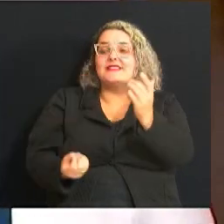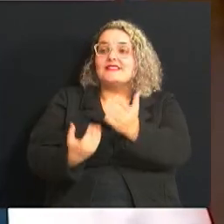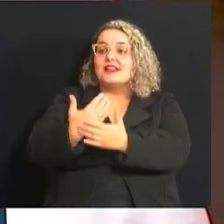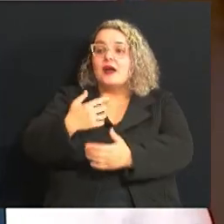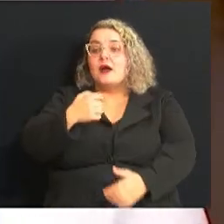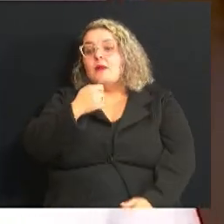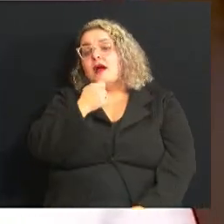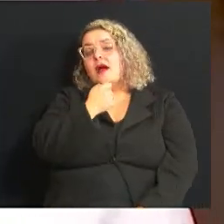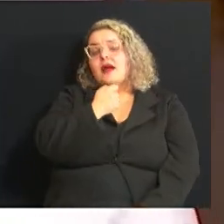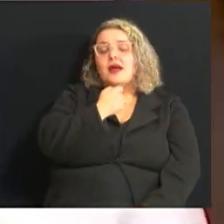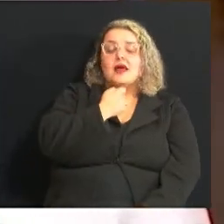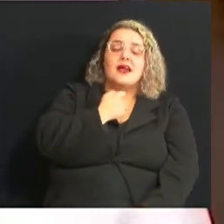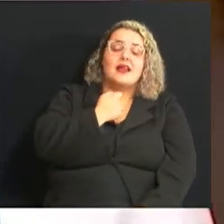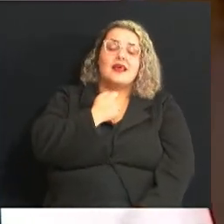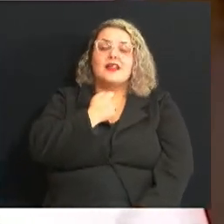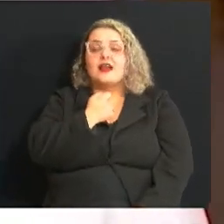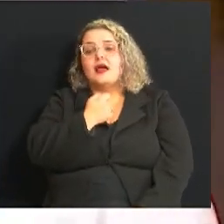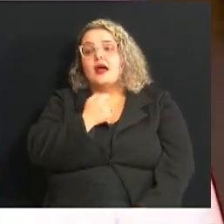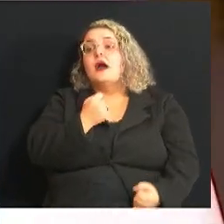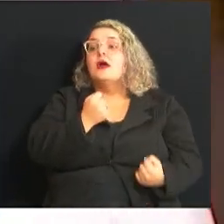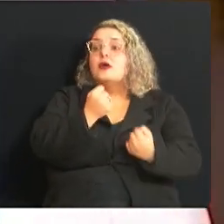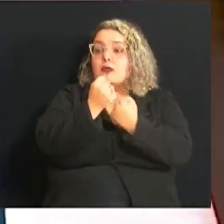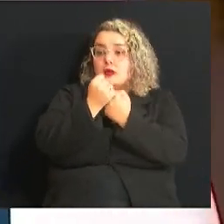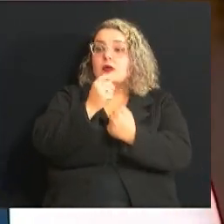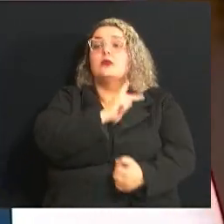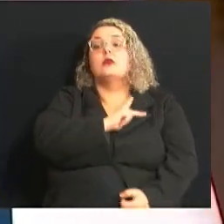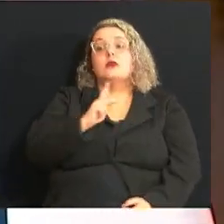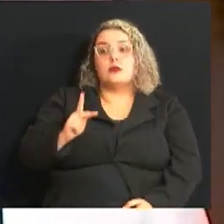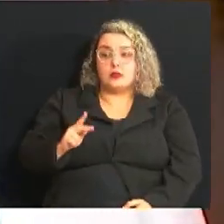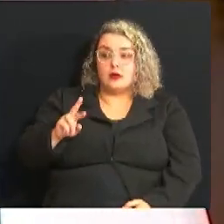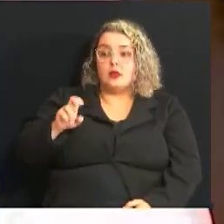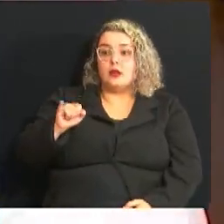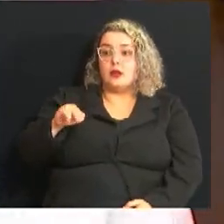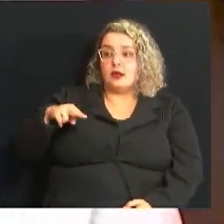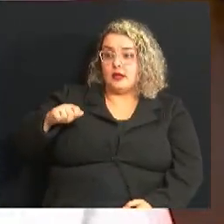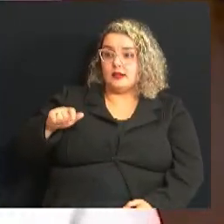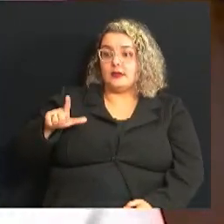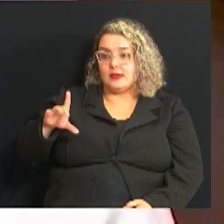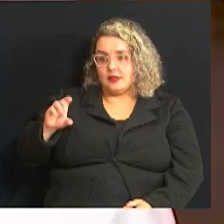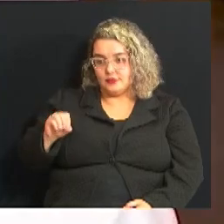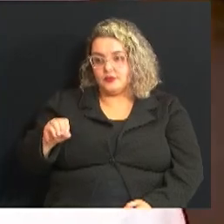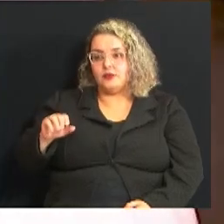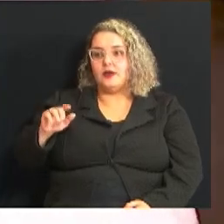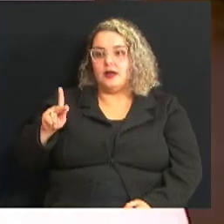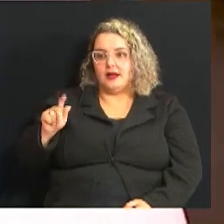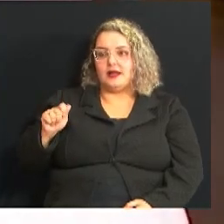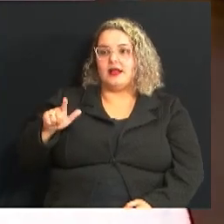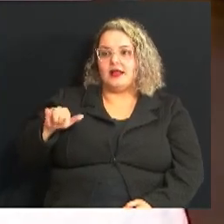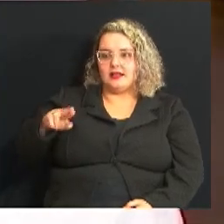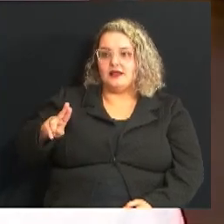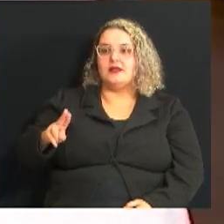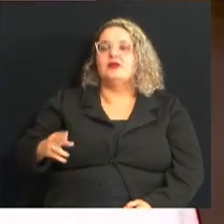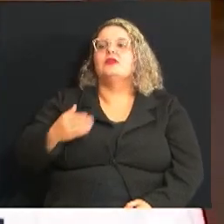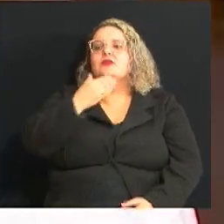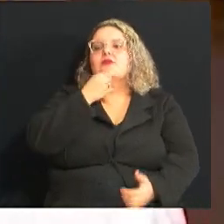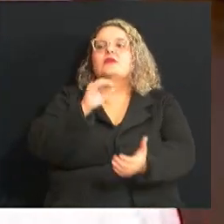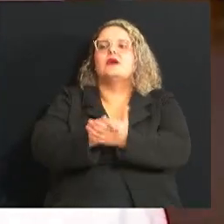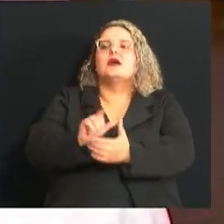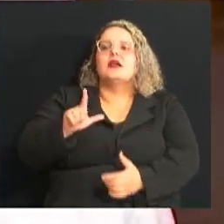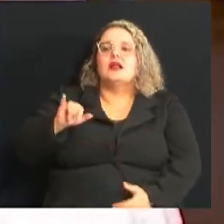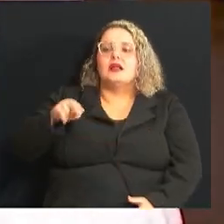e aí, com o apoio do presidente Reinaldo Calil e do meu marido Lindolfo Leite, que